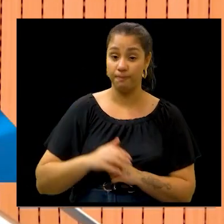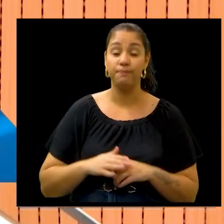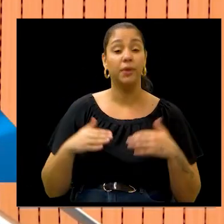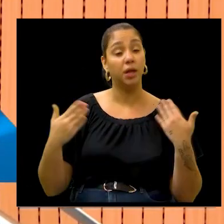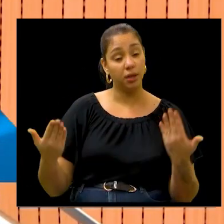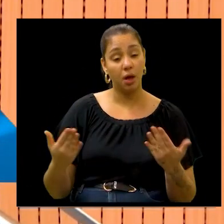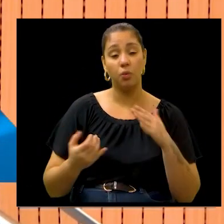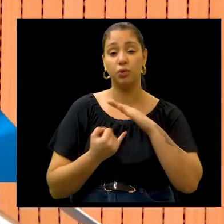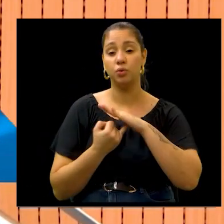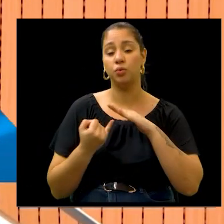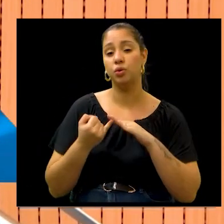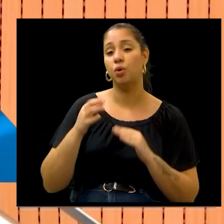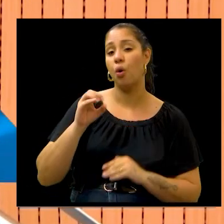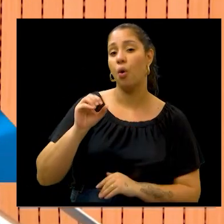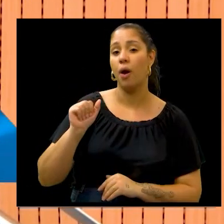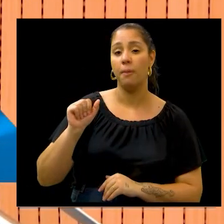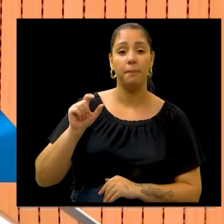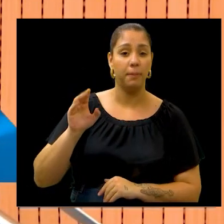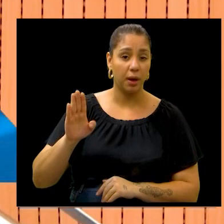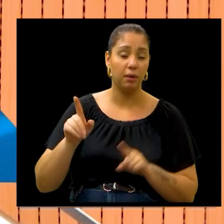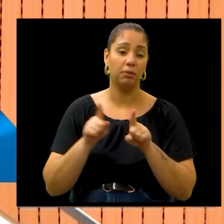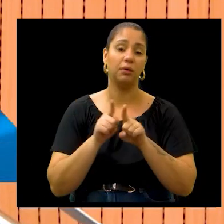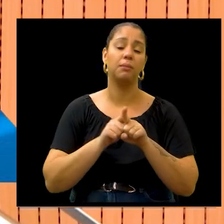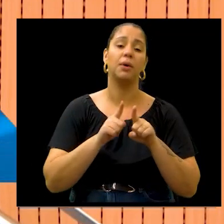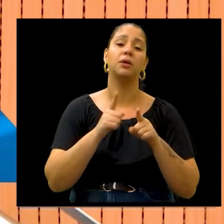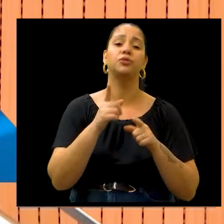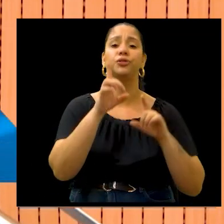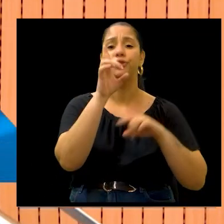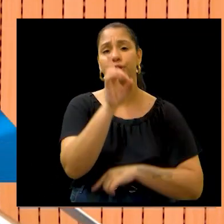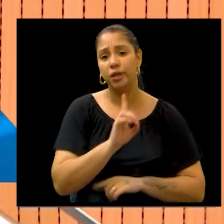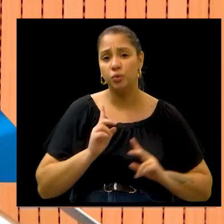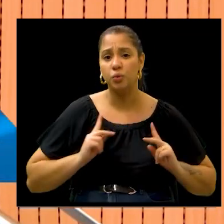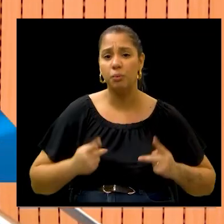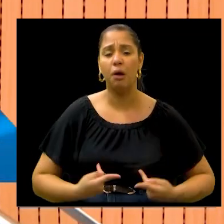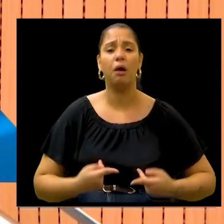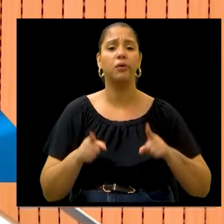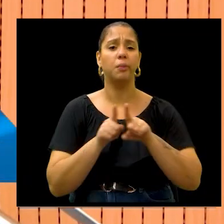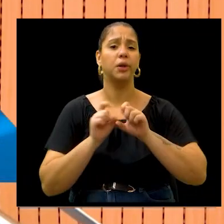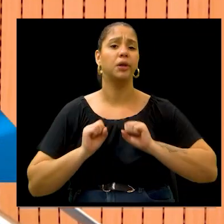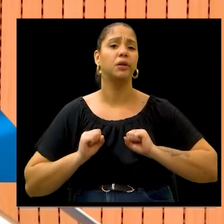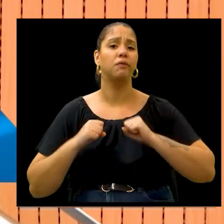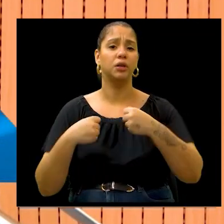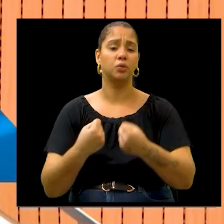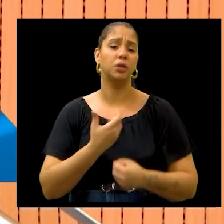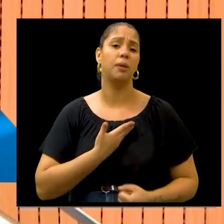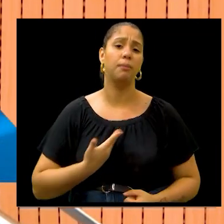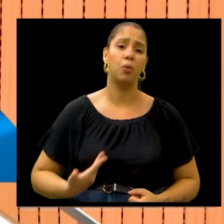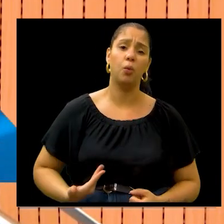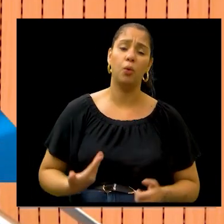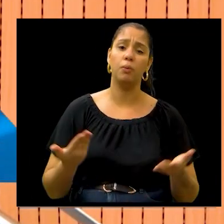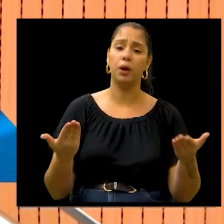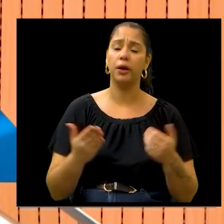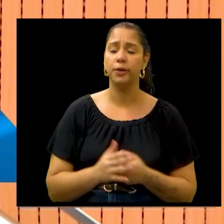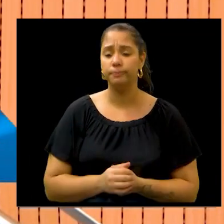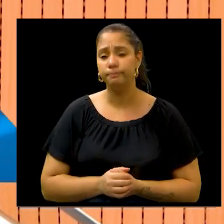dos Advogados do Brasil, entidades de direitos humanos, Defensoria Pública,